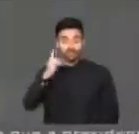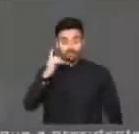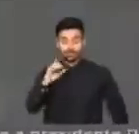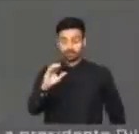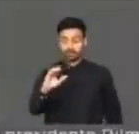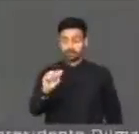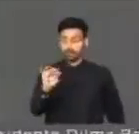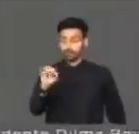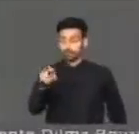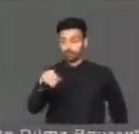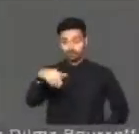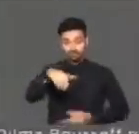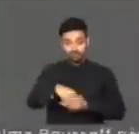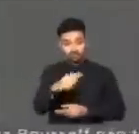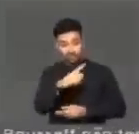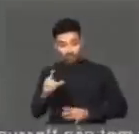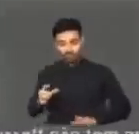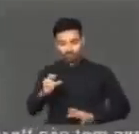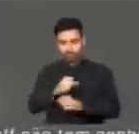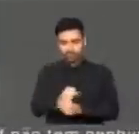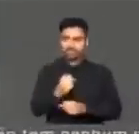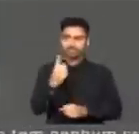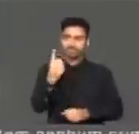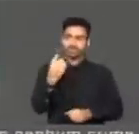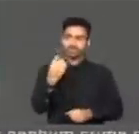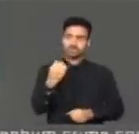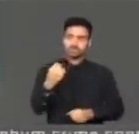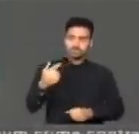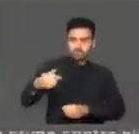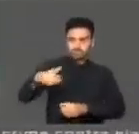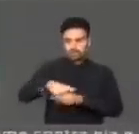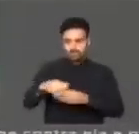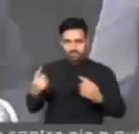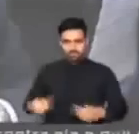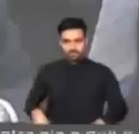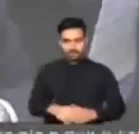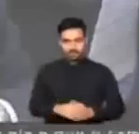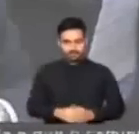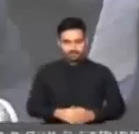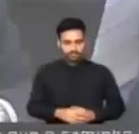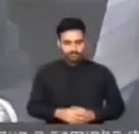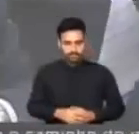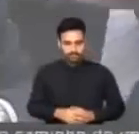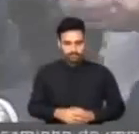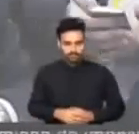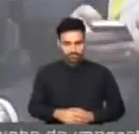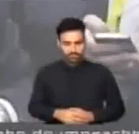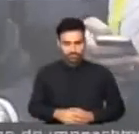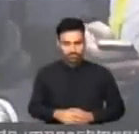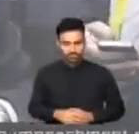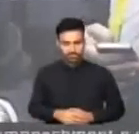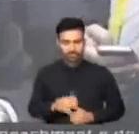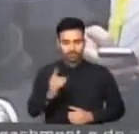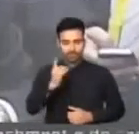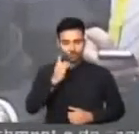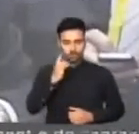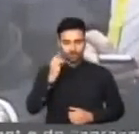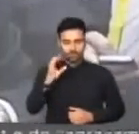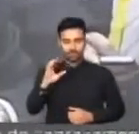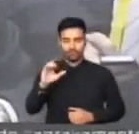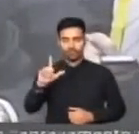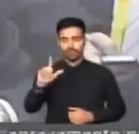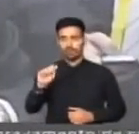votou não. Total 107 votos contrários. Presidente, só retificando, são 5 votos. Deputado